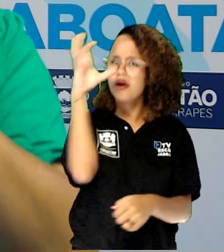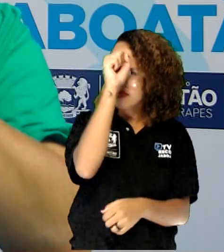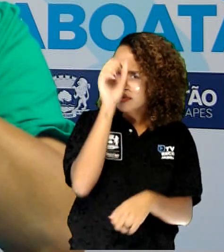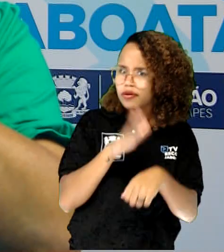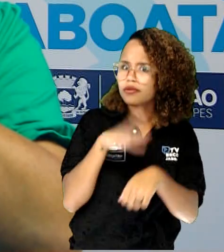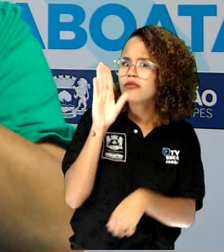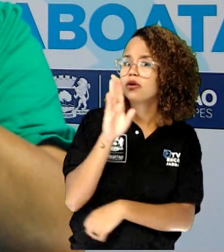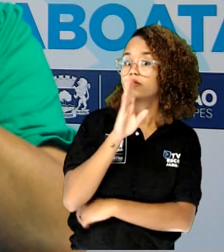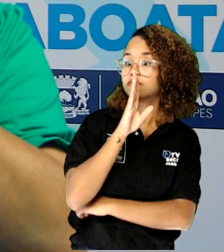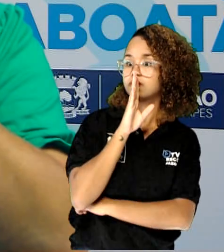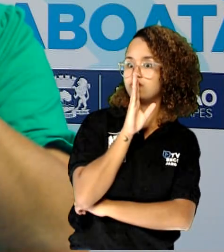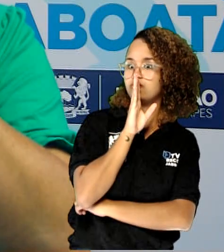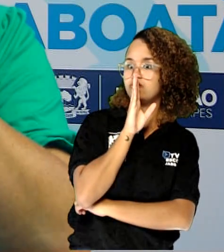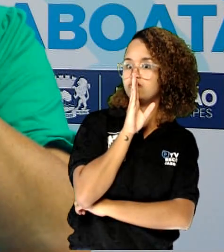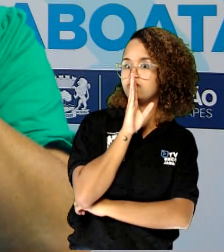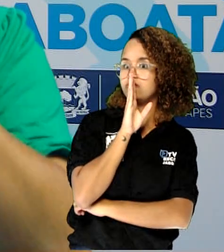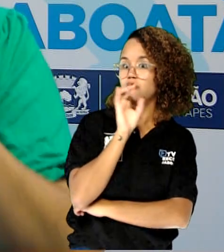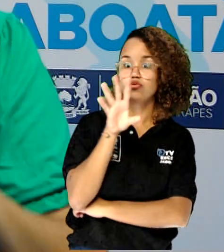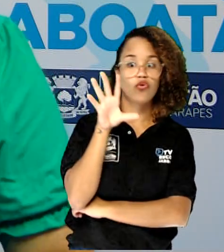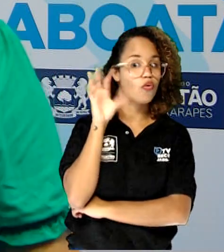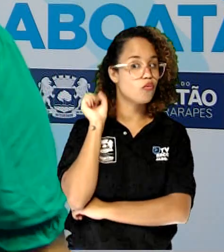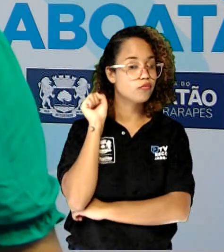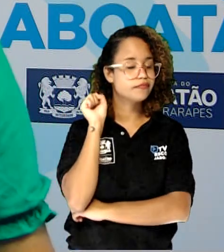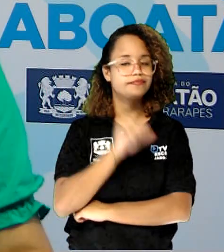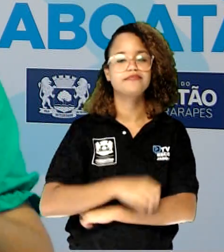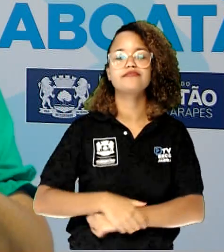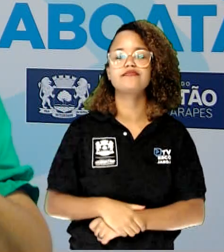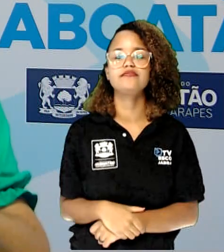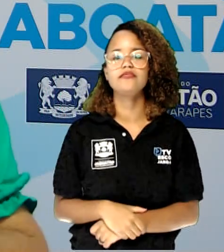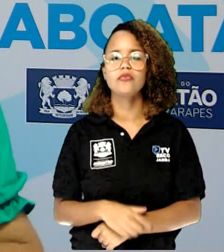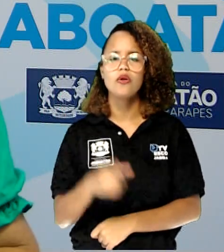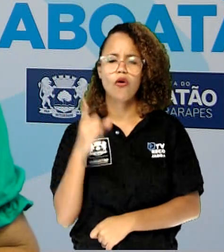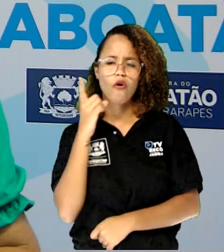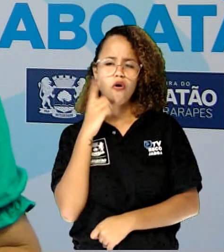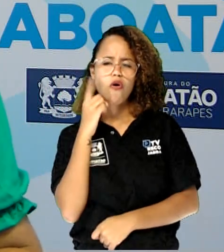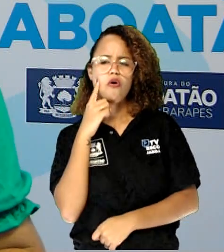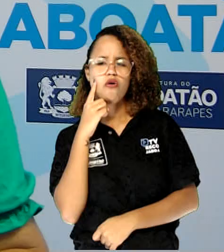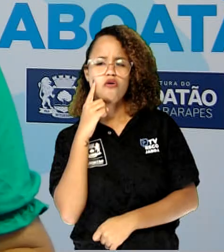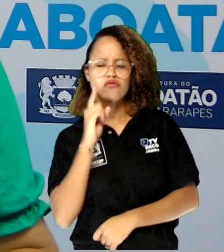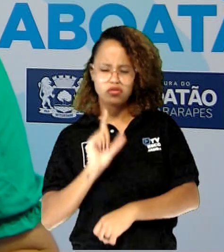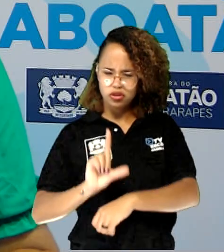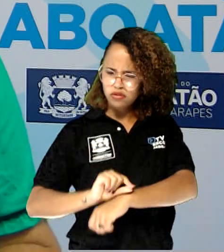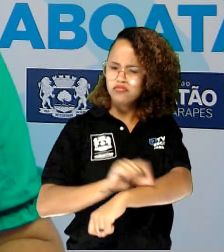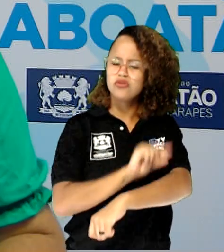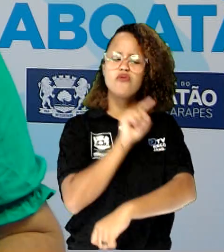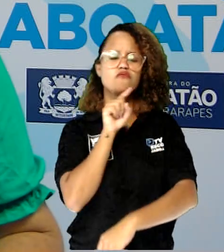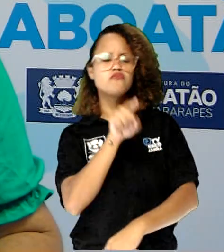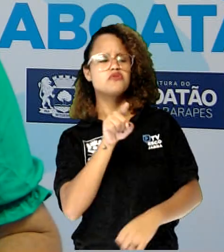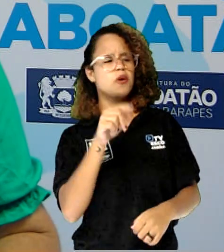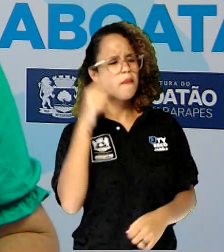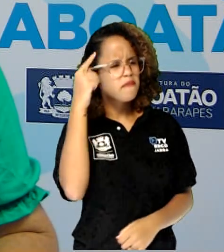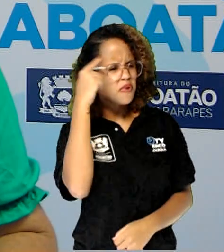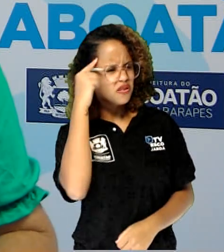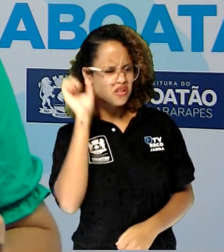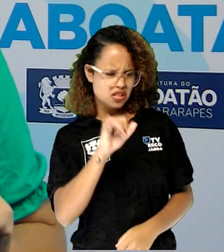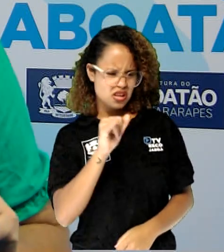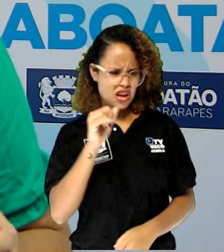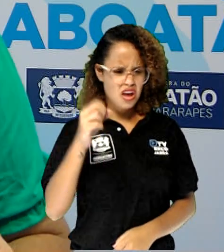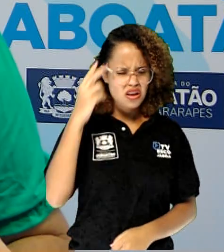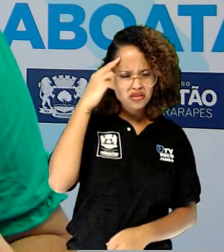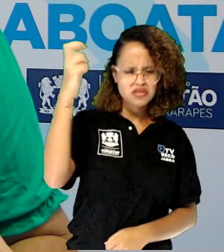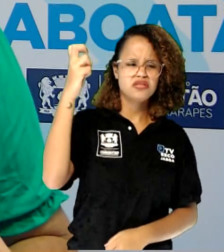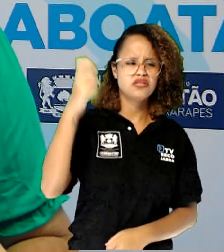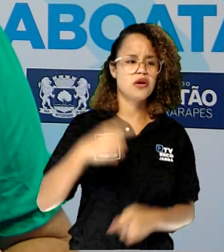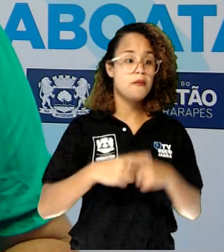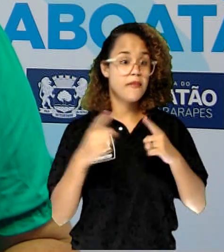E calando, só ouviu. Olha aqui, ô senhor grilo, você pensa que é sabido,